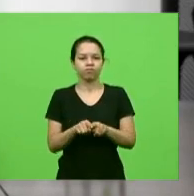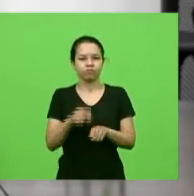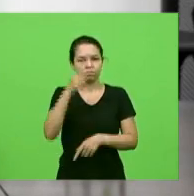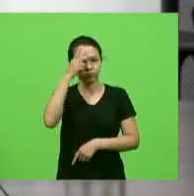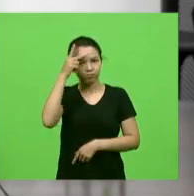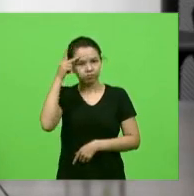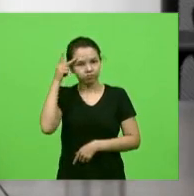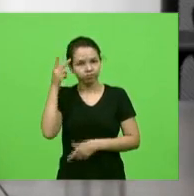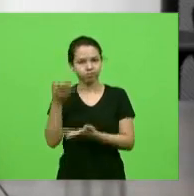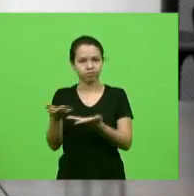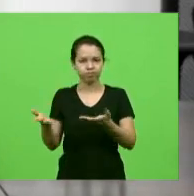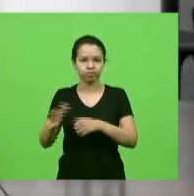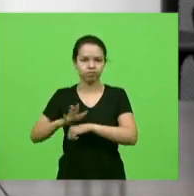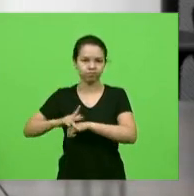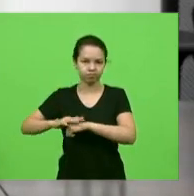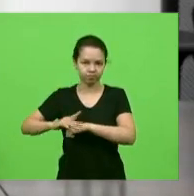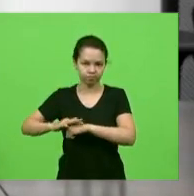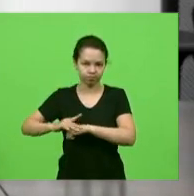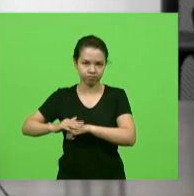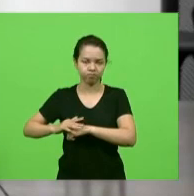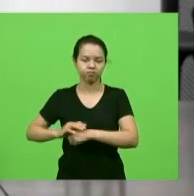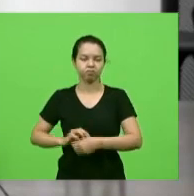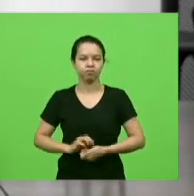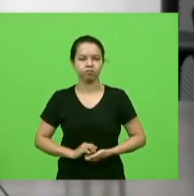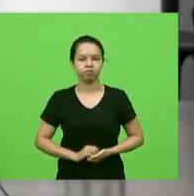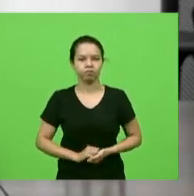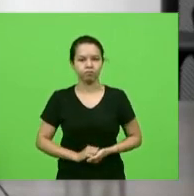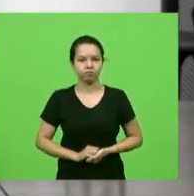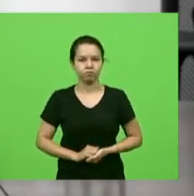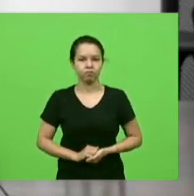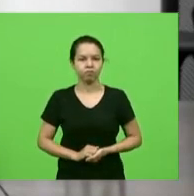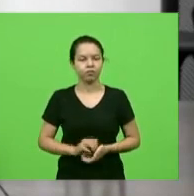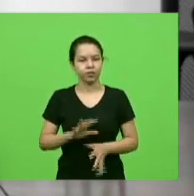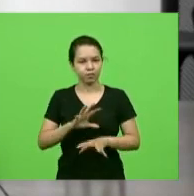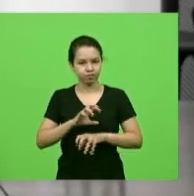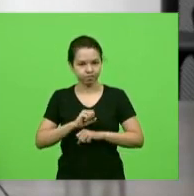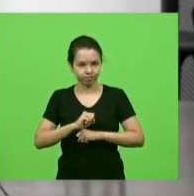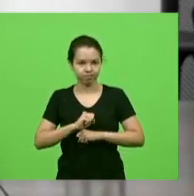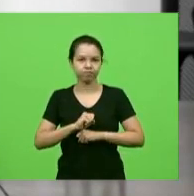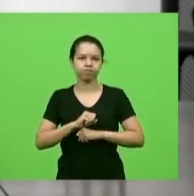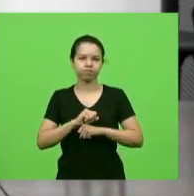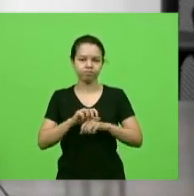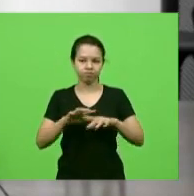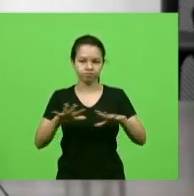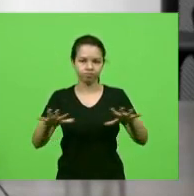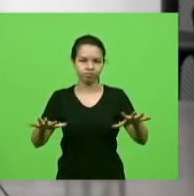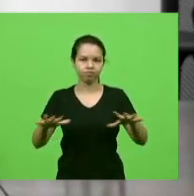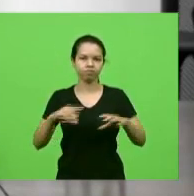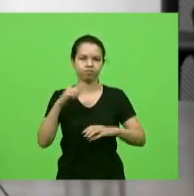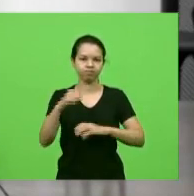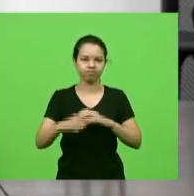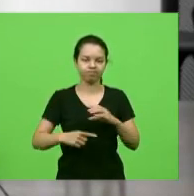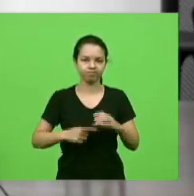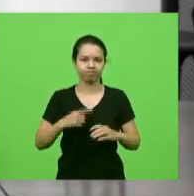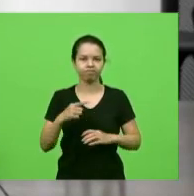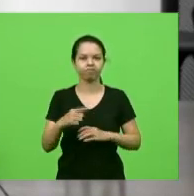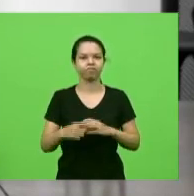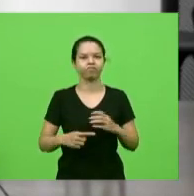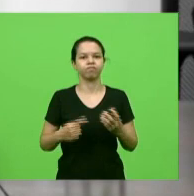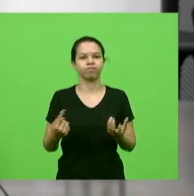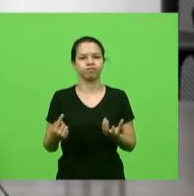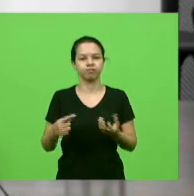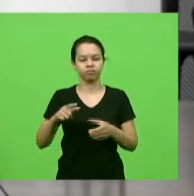que padecem, né, desta doença que acometeu a humanidade, nos ambulatórios, nas